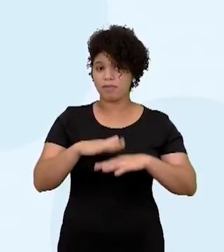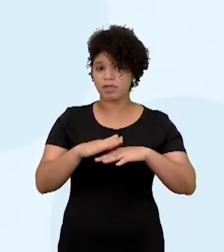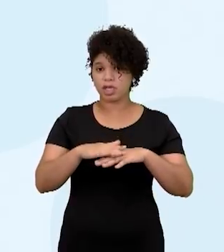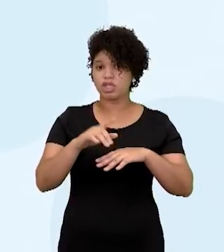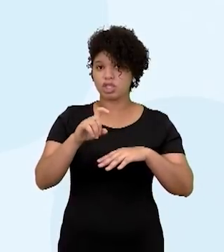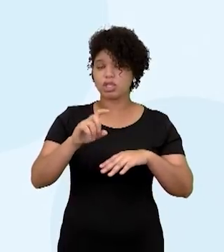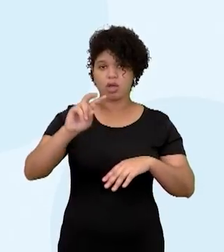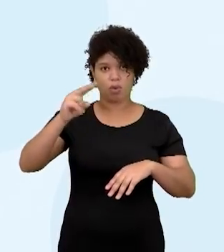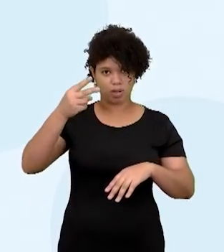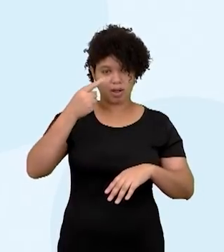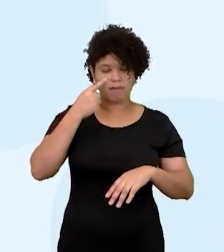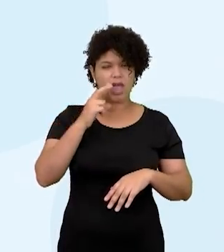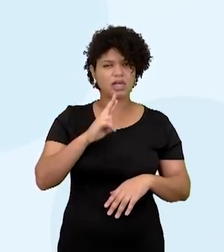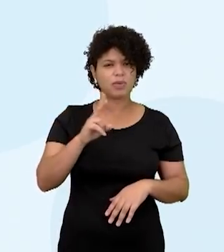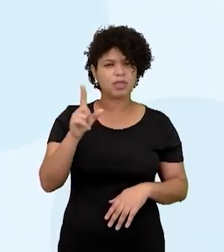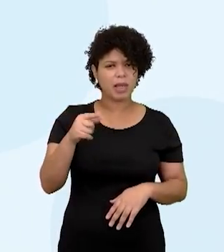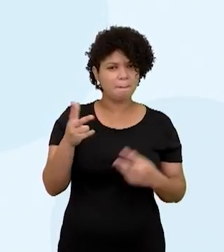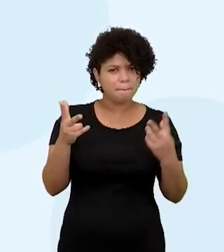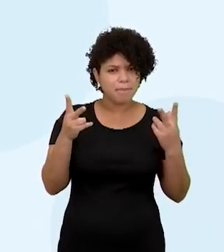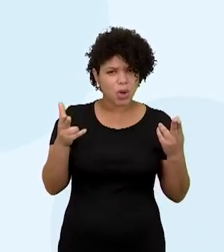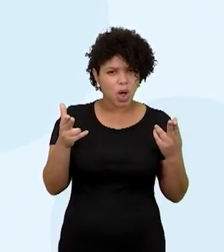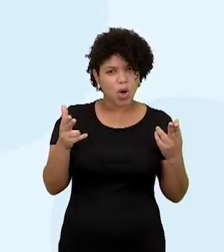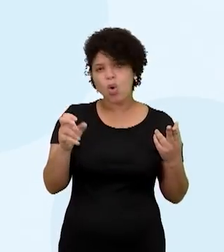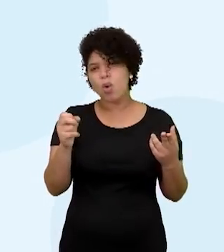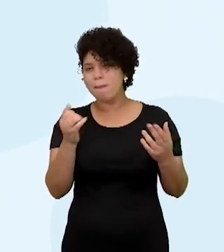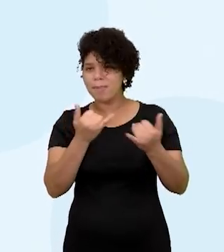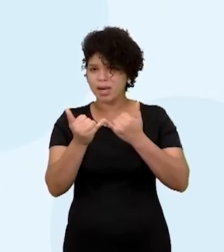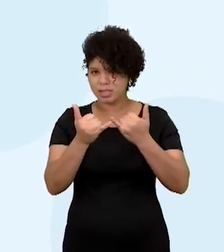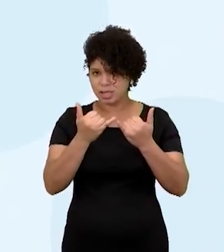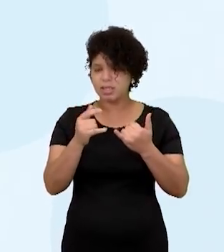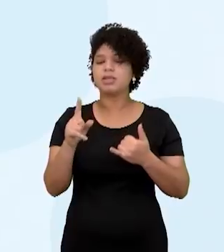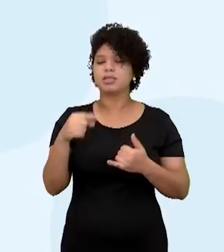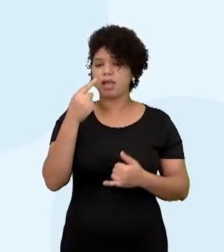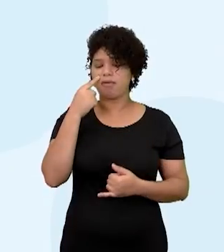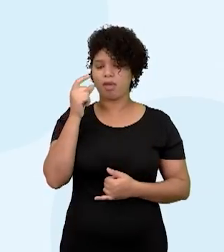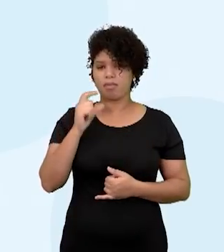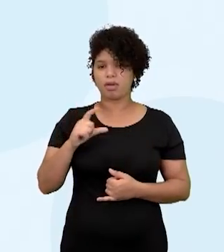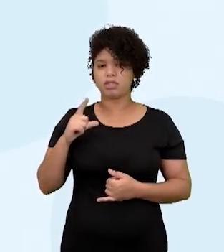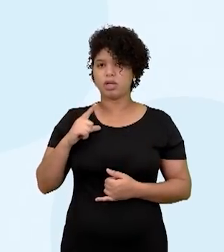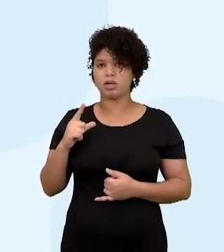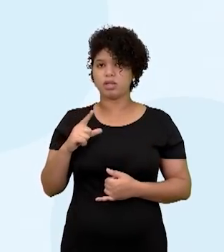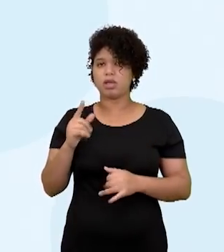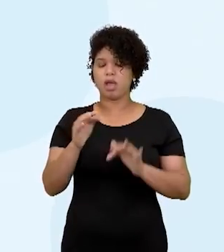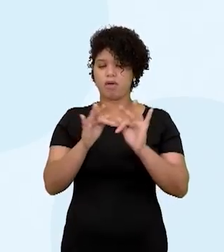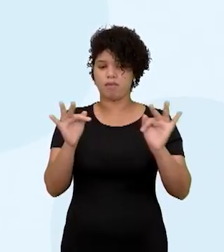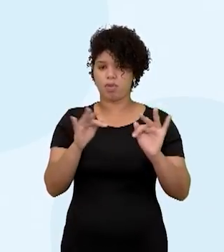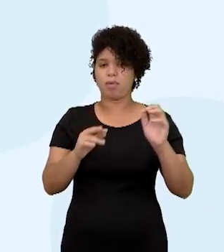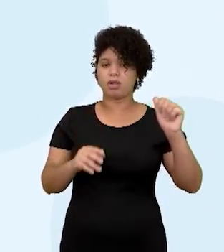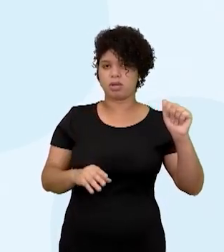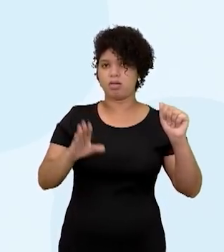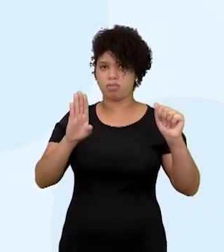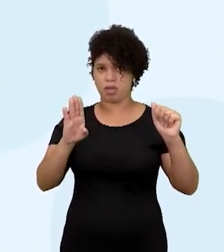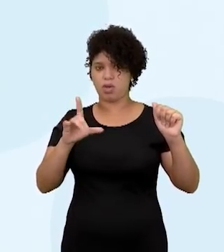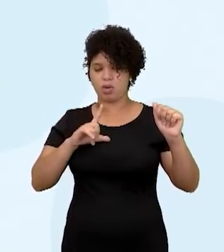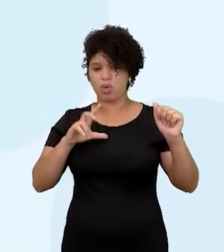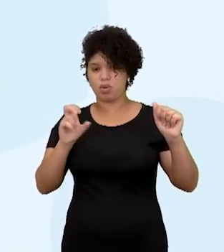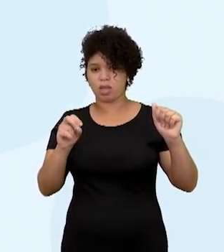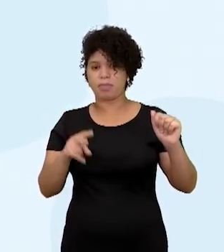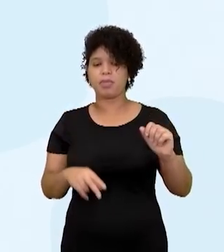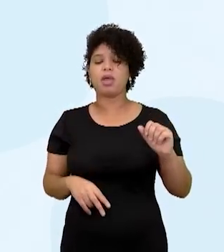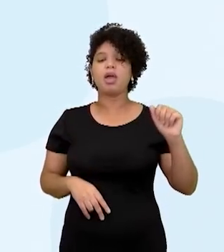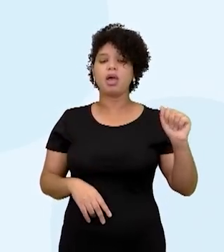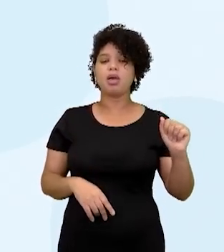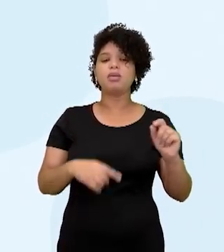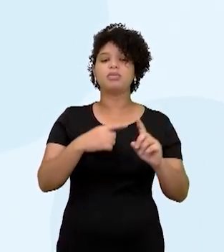quadrado. Tá, professora, a resposta vai ser bem parecida? Vai. Então, se você olhar aqui embaixo, eu coloquei a fórmula usando A e B, certo? Então, eu tenho os